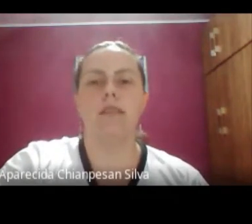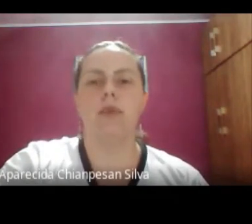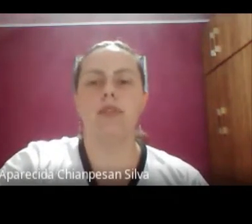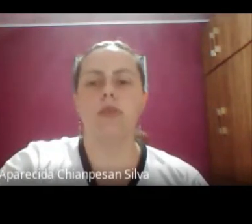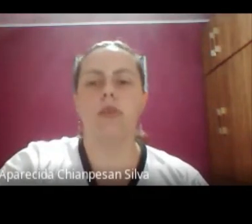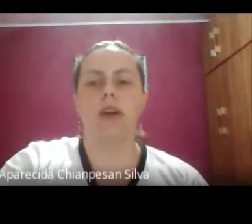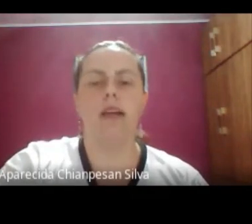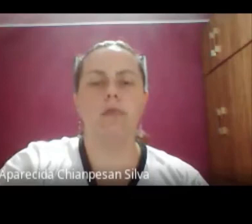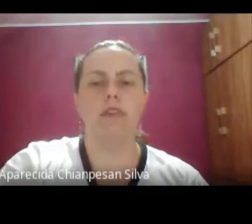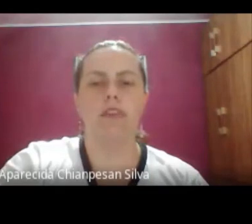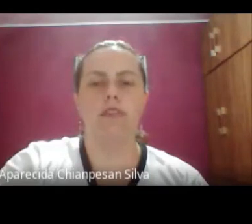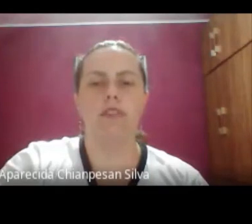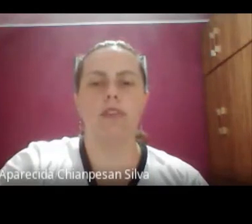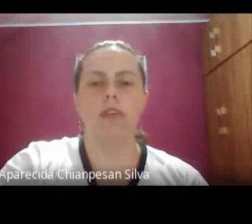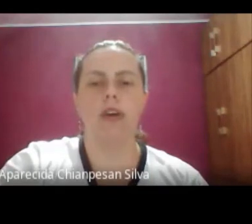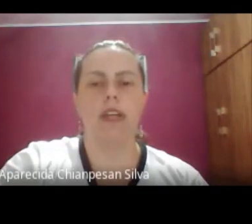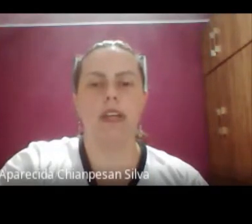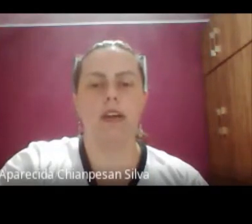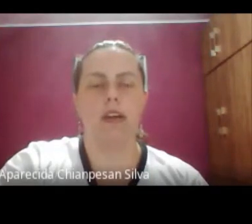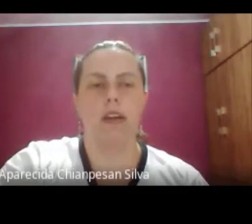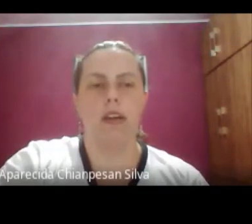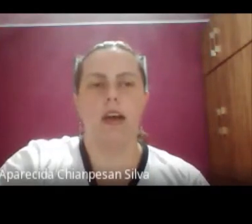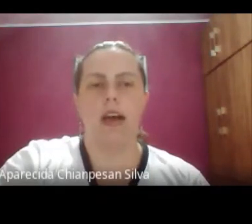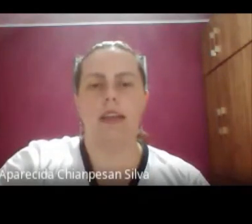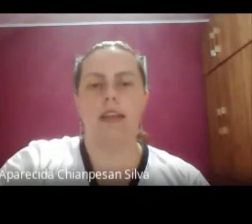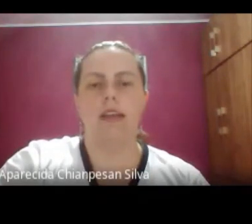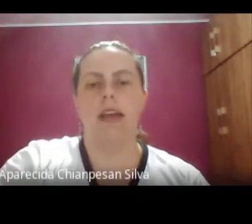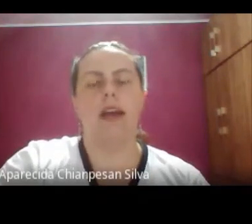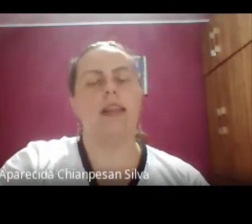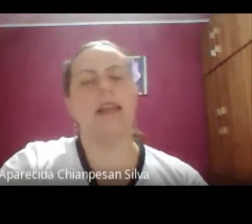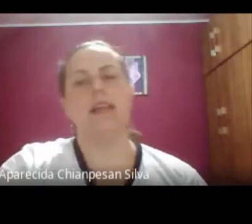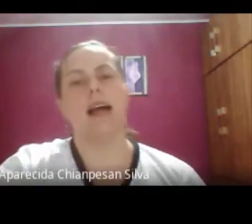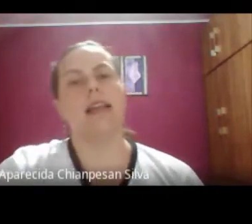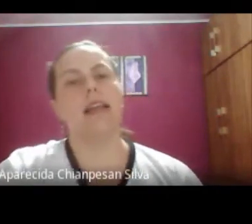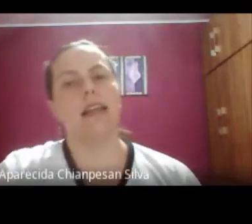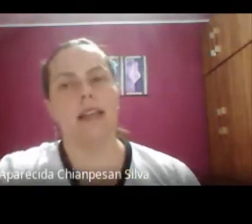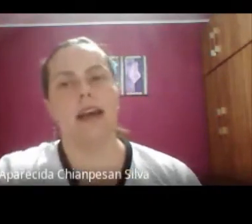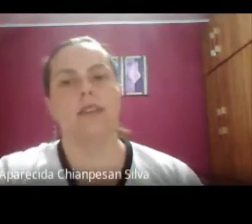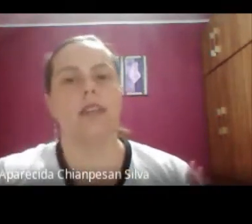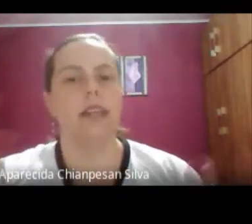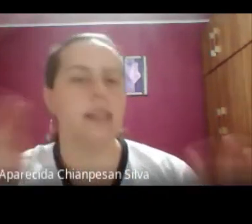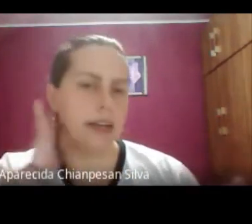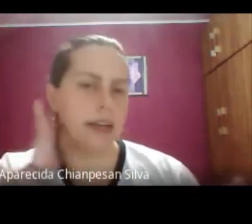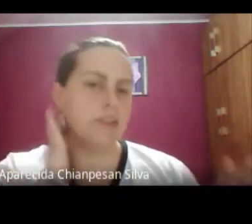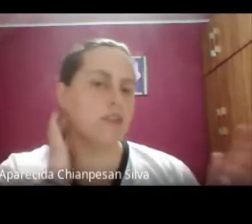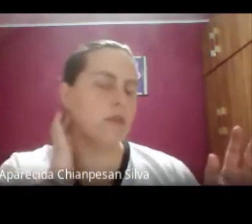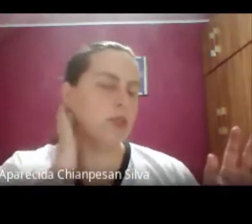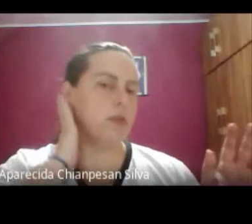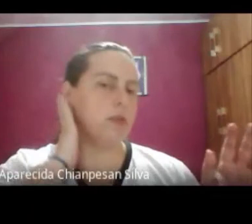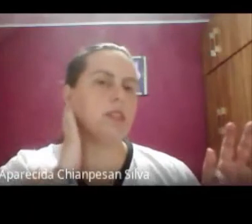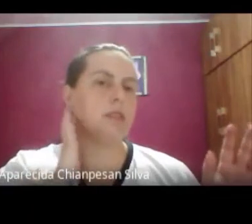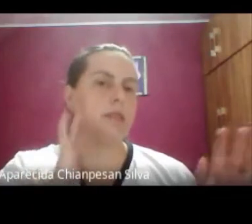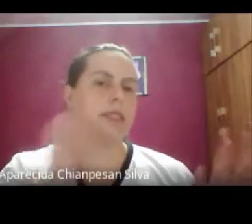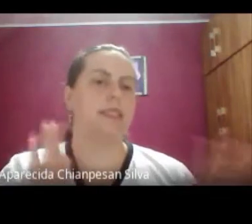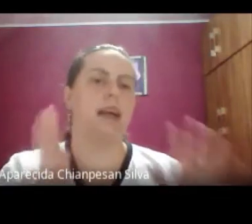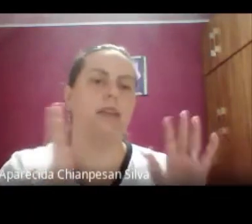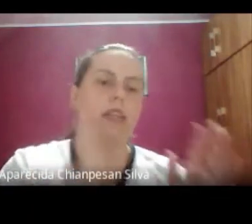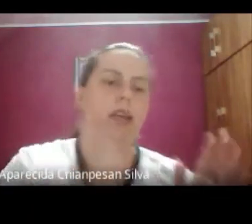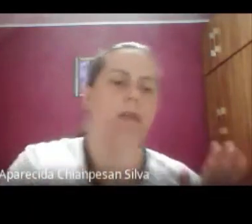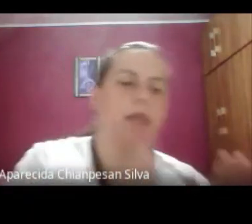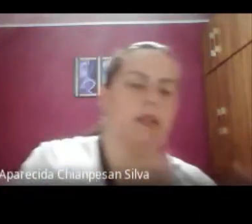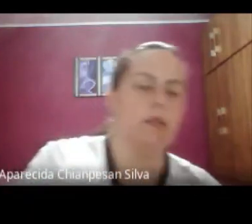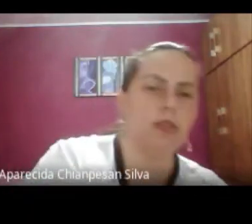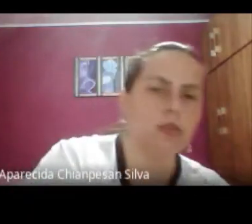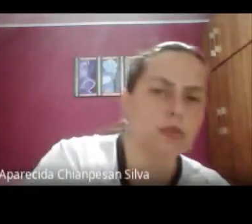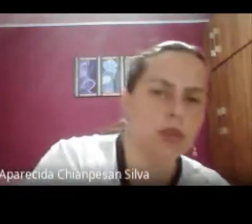quiserem depois colocar, por favor, coloquem. Aí, além, é claro, né, da tarefa que eu vou pedir para vocês pesquisarem, o que,